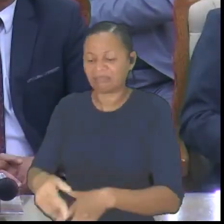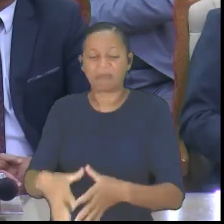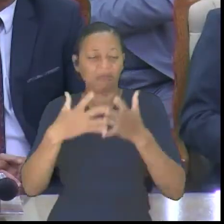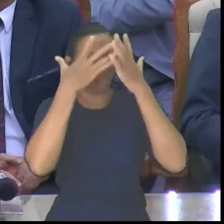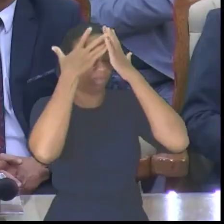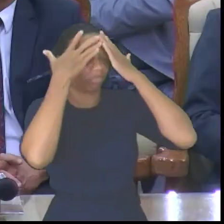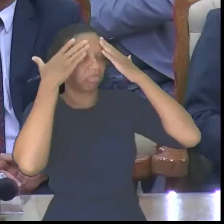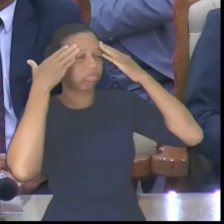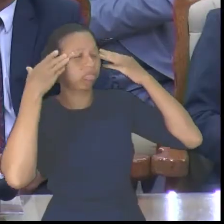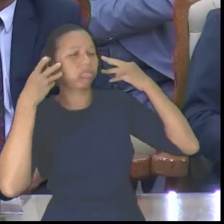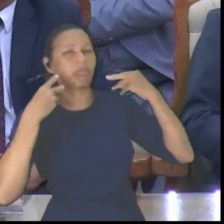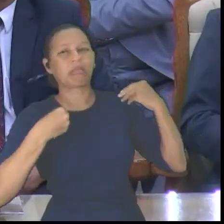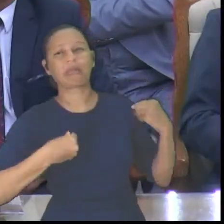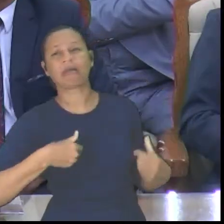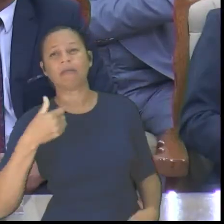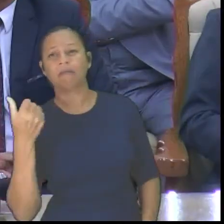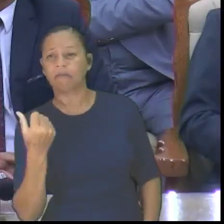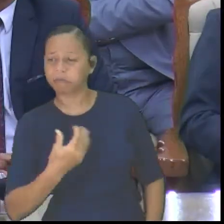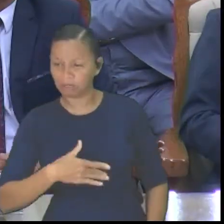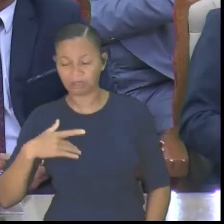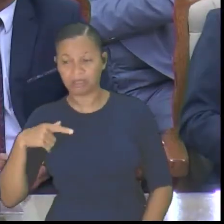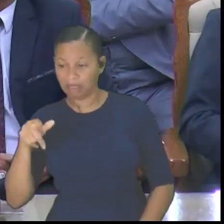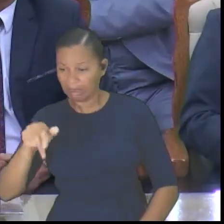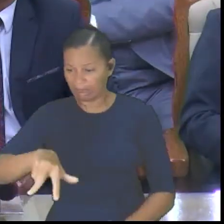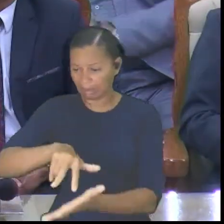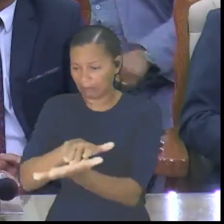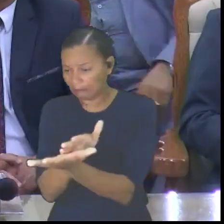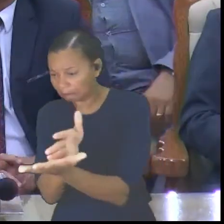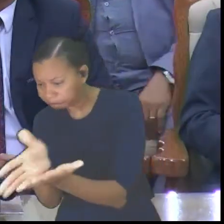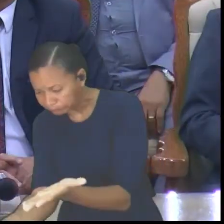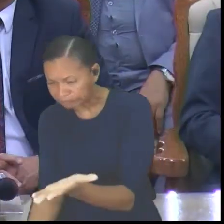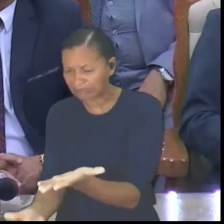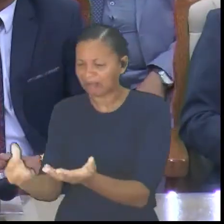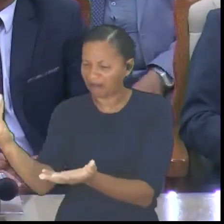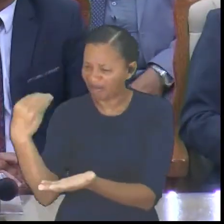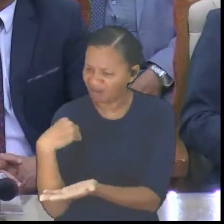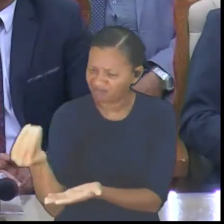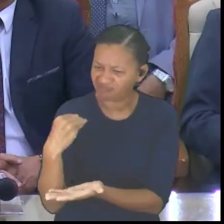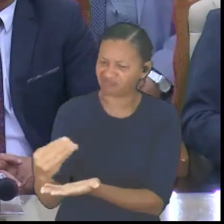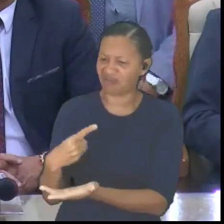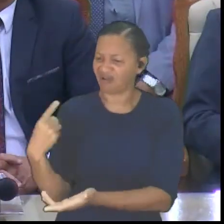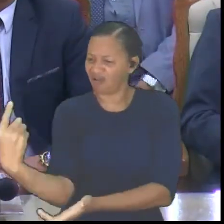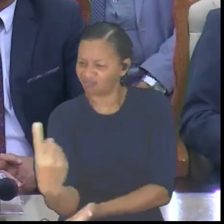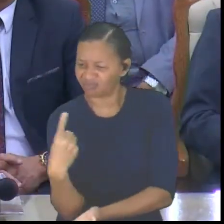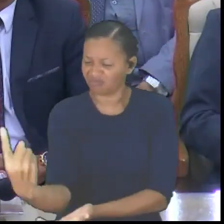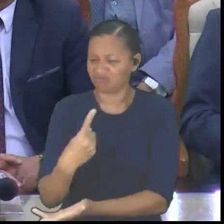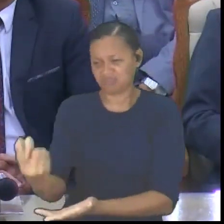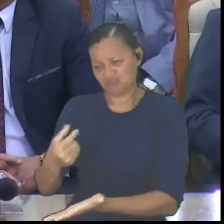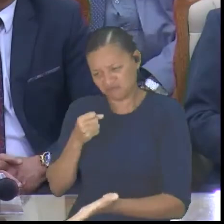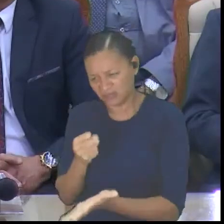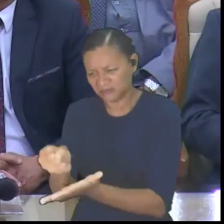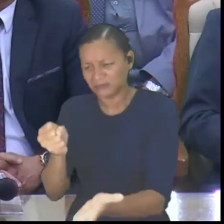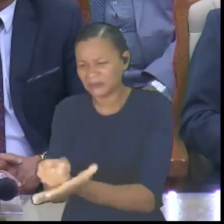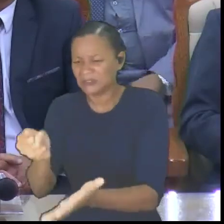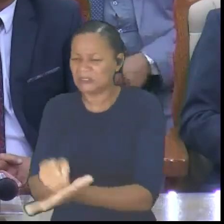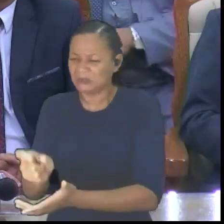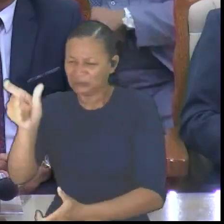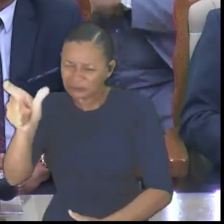lembrar que um dia caiu e Deus colocou ela nos seus braços, e vai ter dias em que o